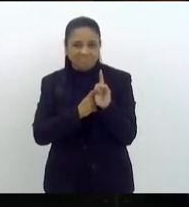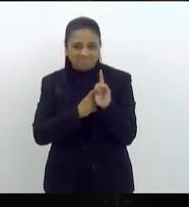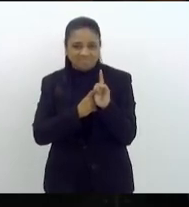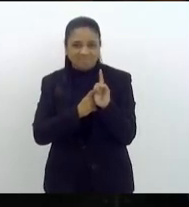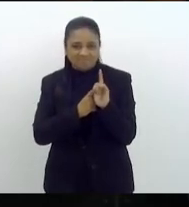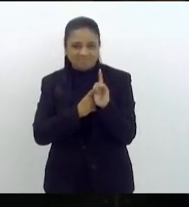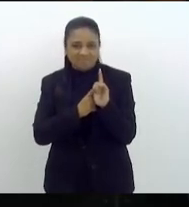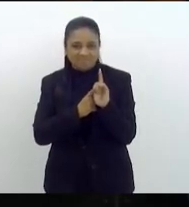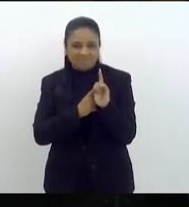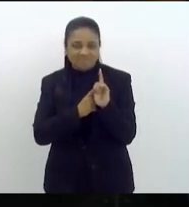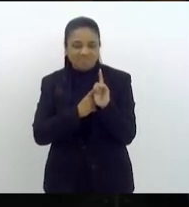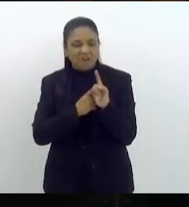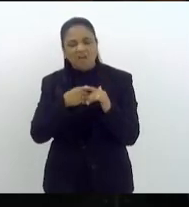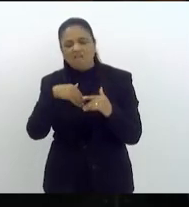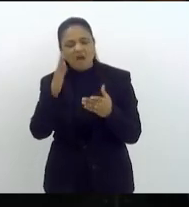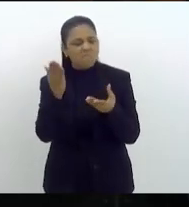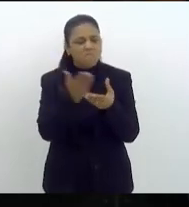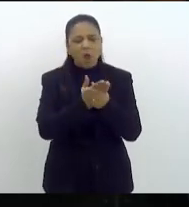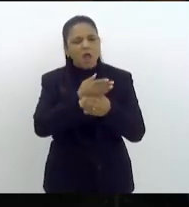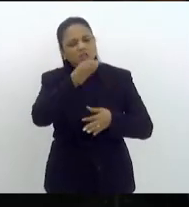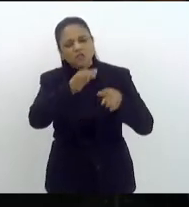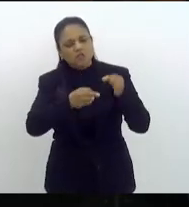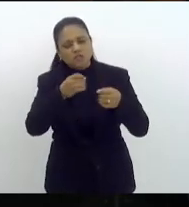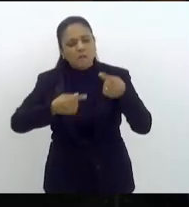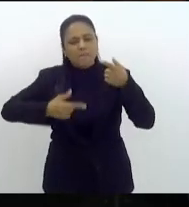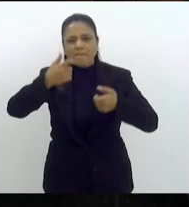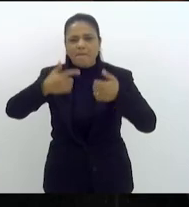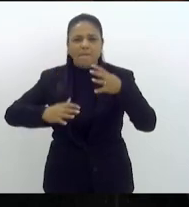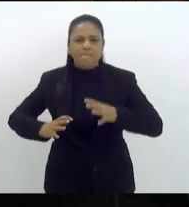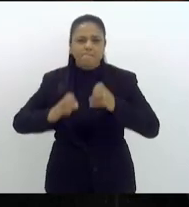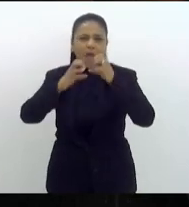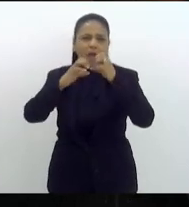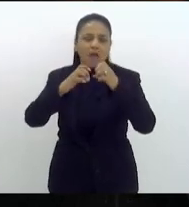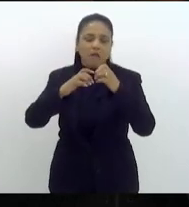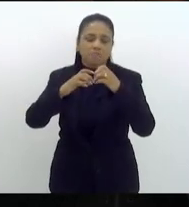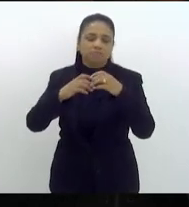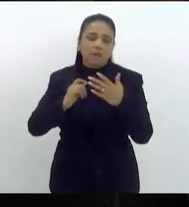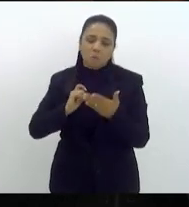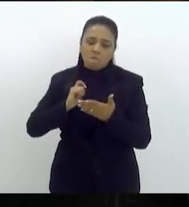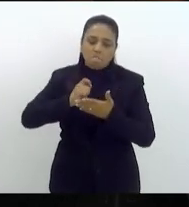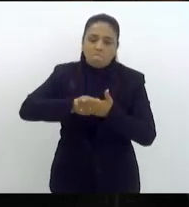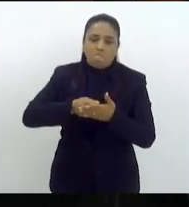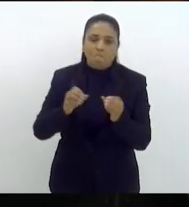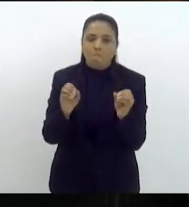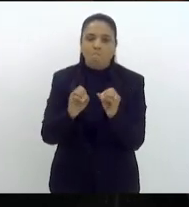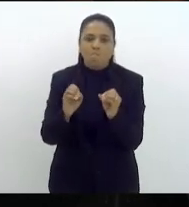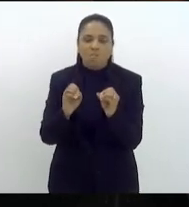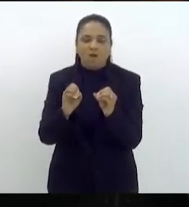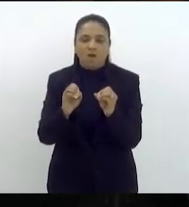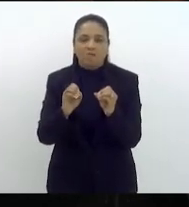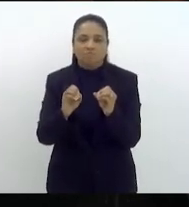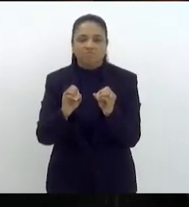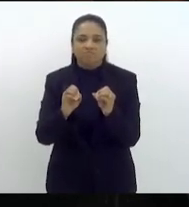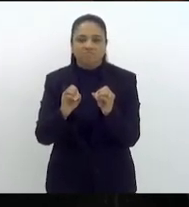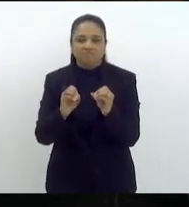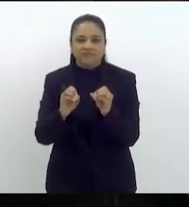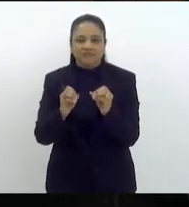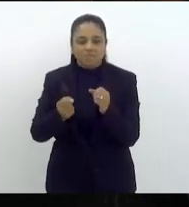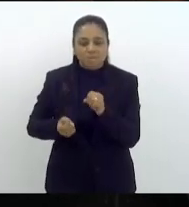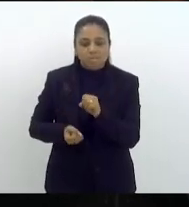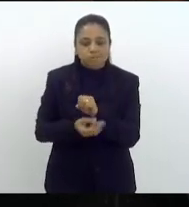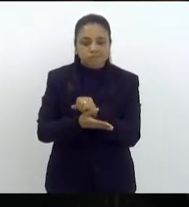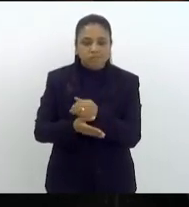vai para justiça briga para não pagar para levar o risco